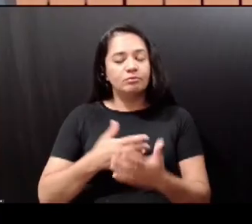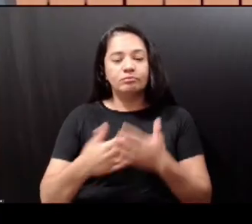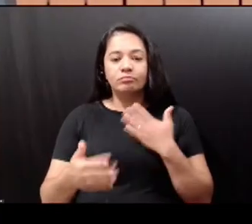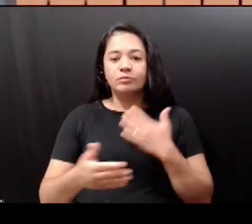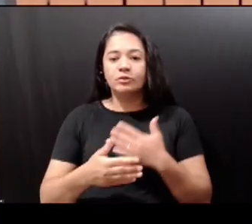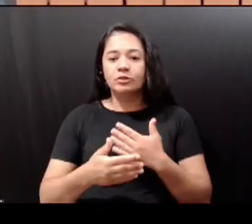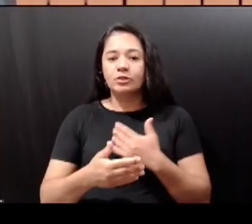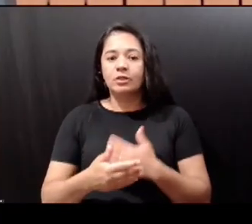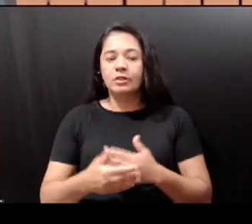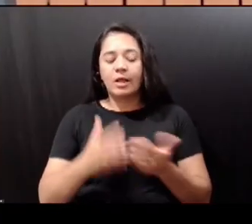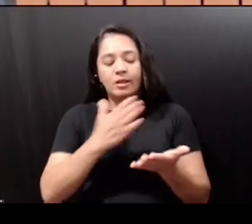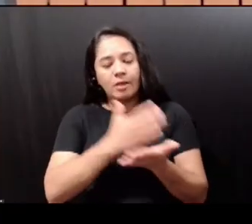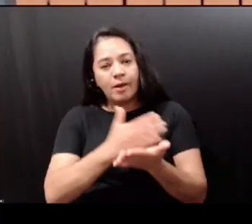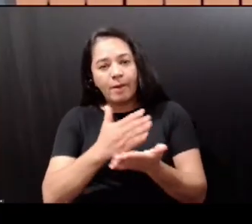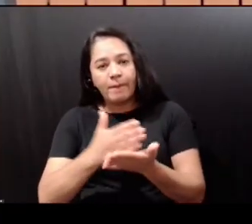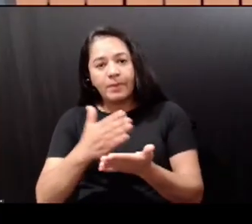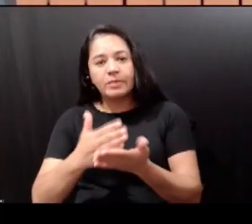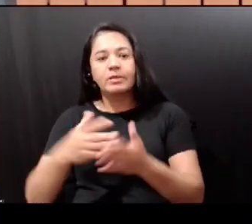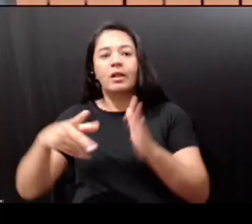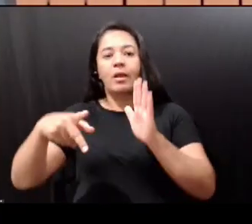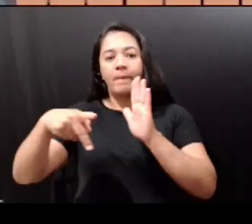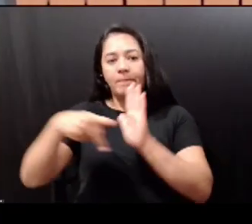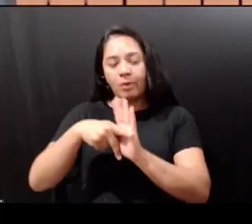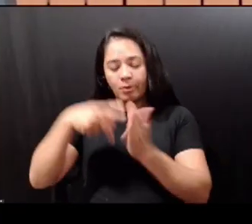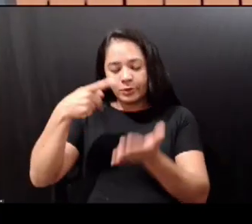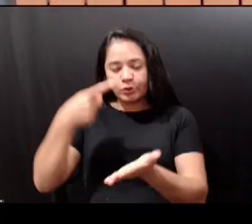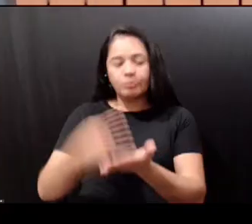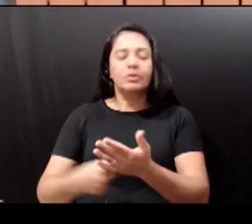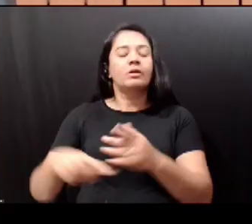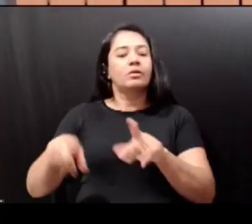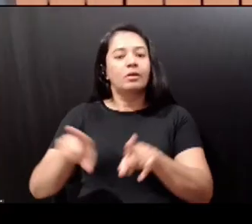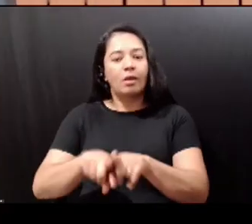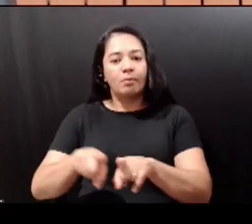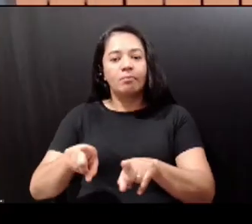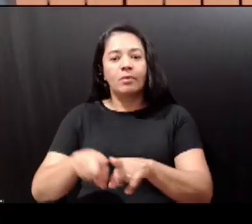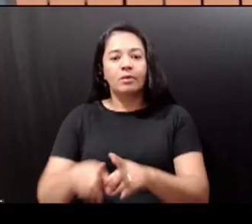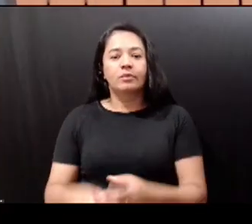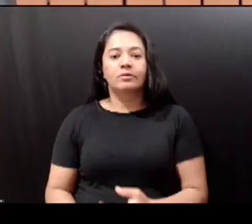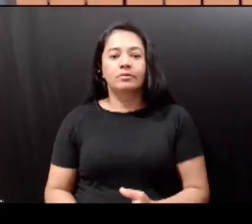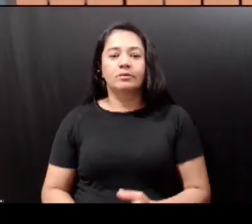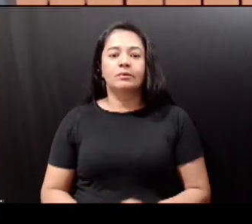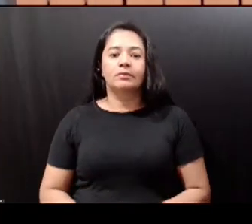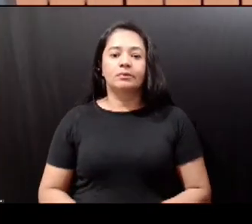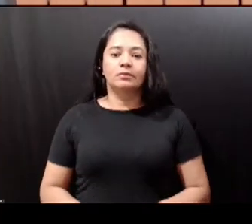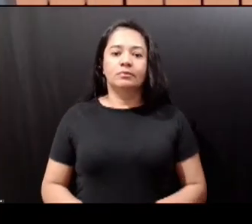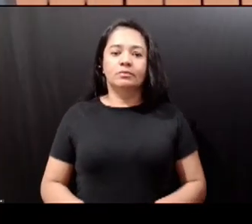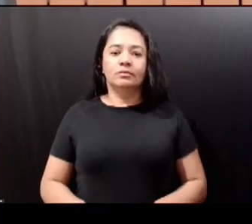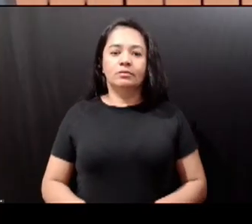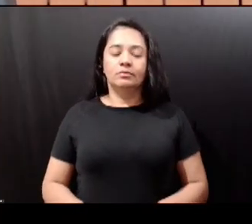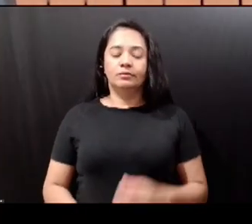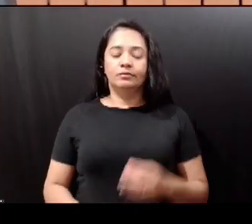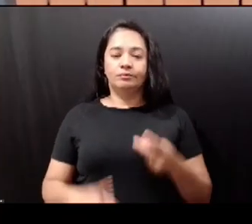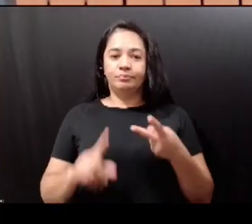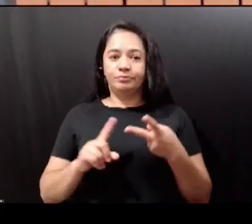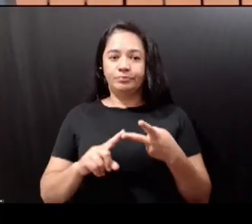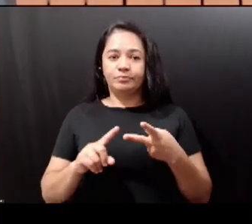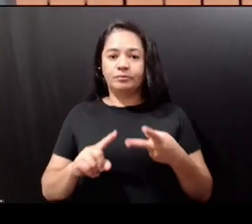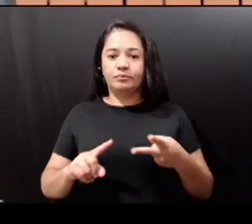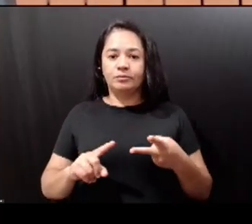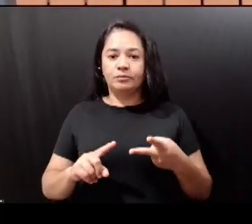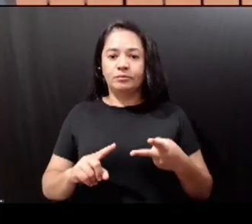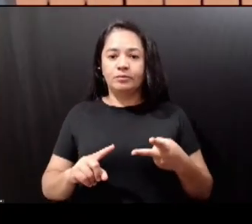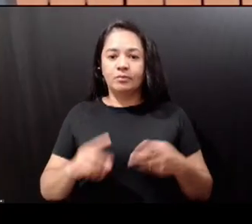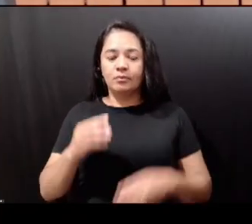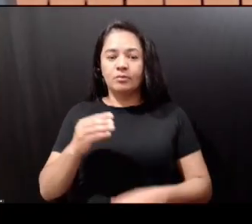parcelas oriundas de acordo e renegociação. Segundo, artigo 2º, acrescenta no